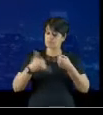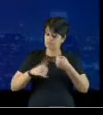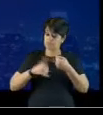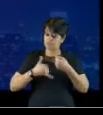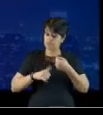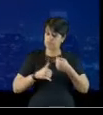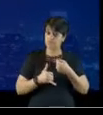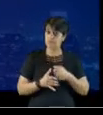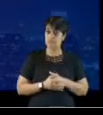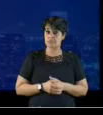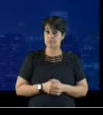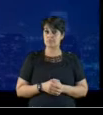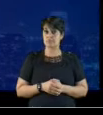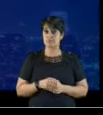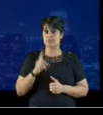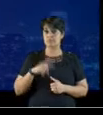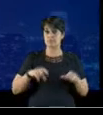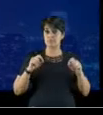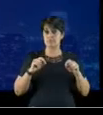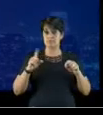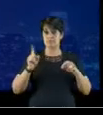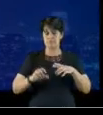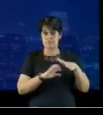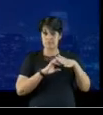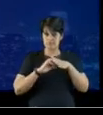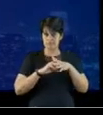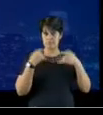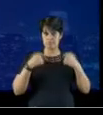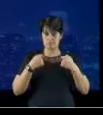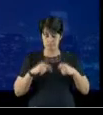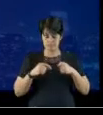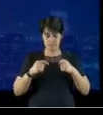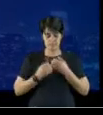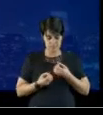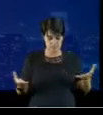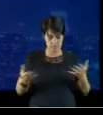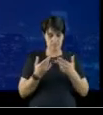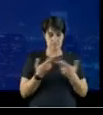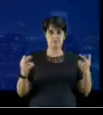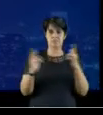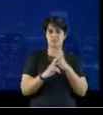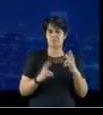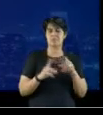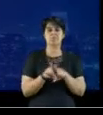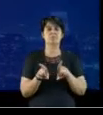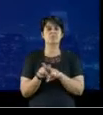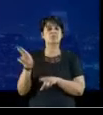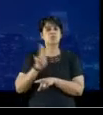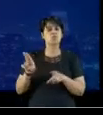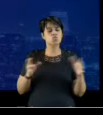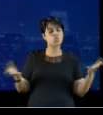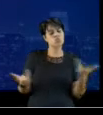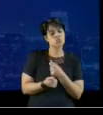risco de que empresas adquiram as faixas oferecidas e não façam uso eficiente delas.